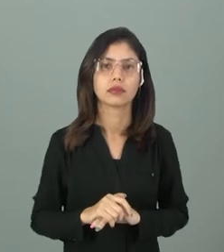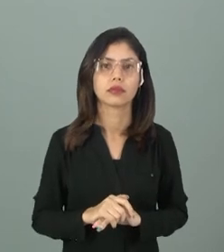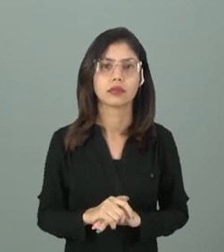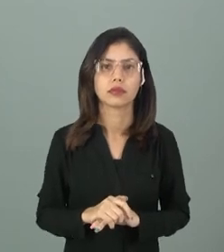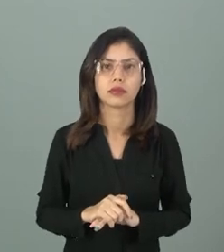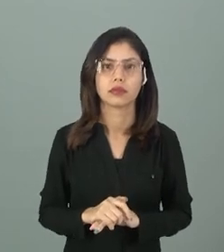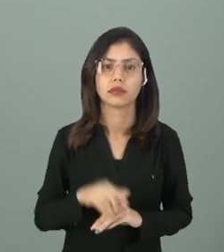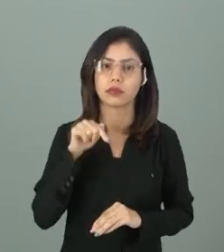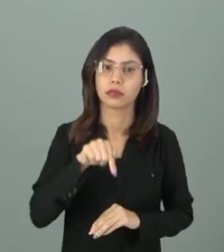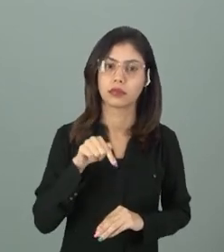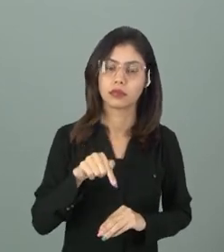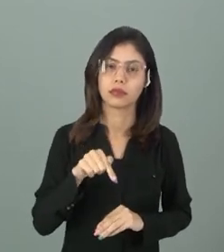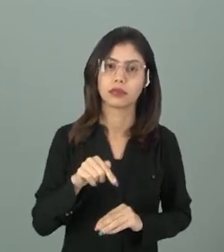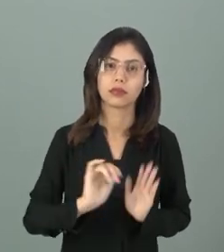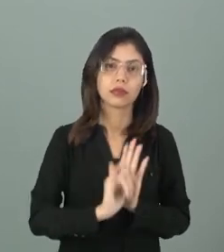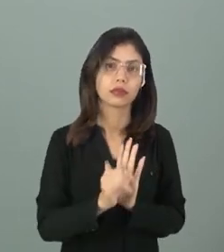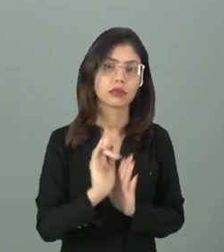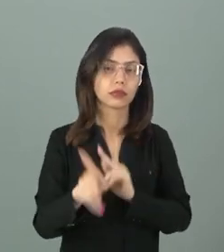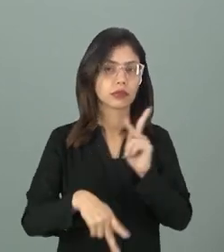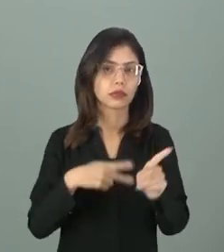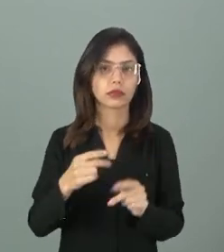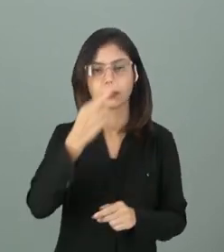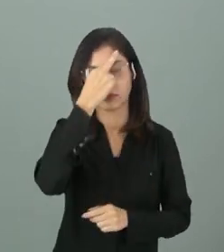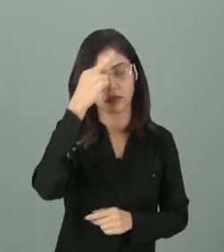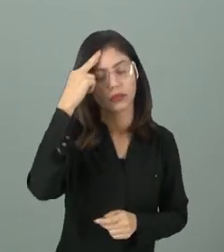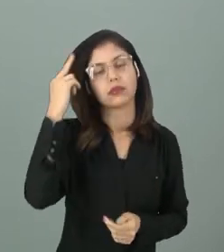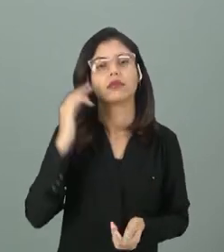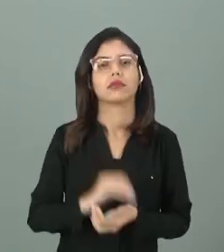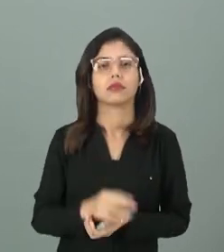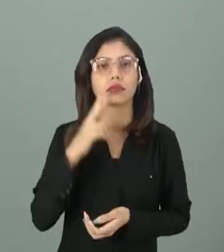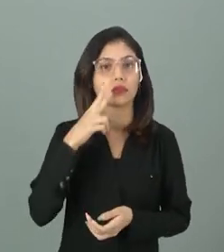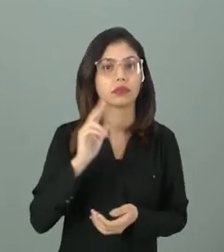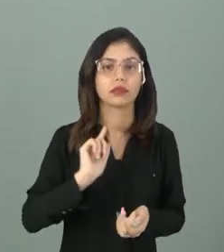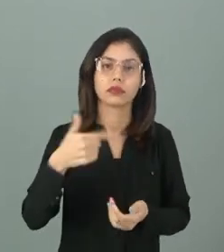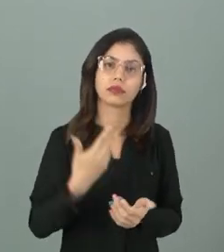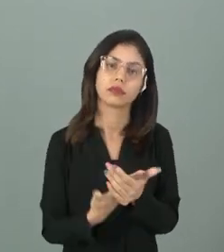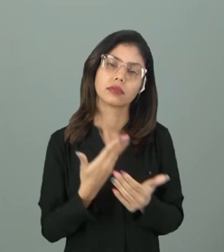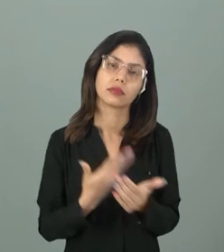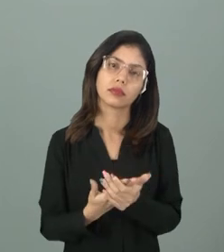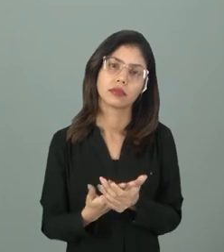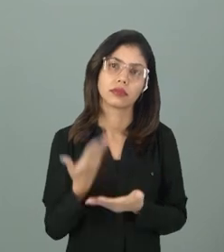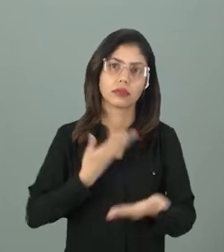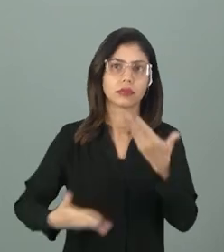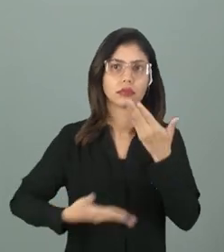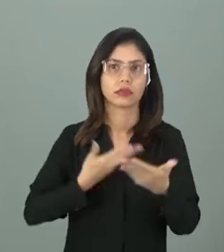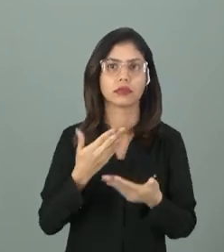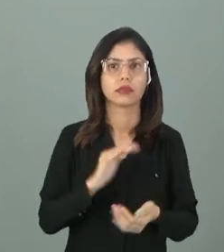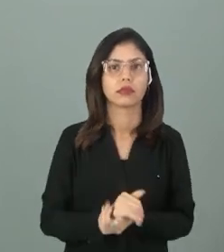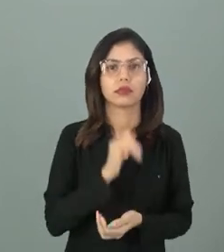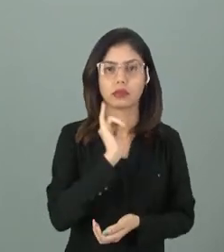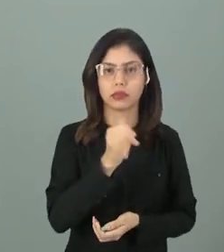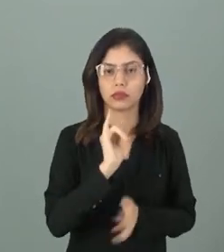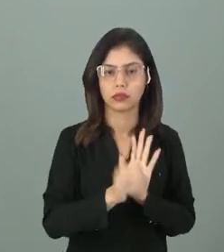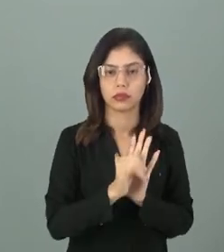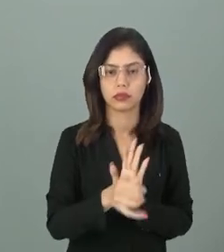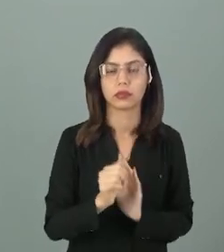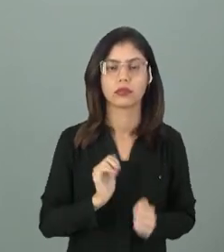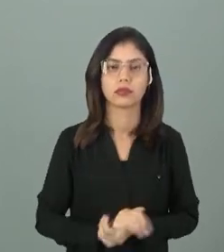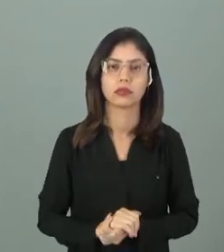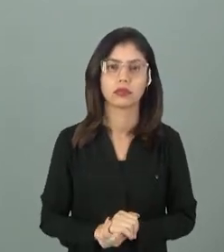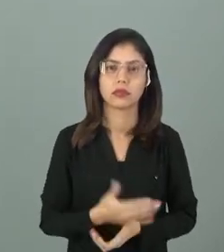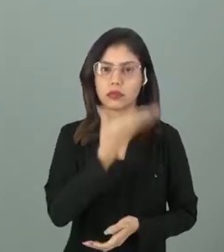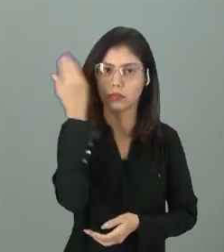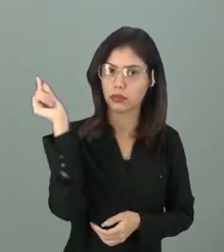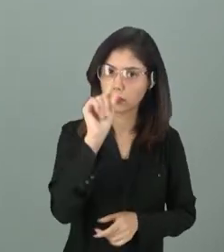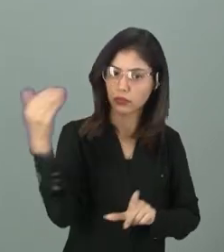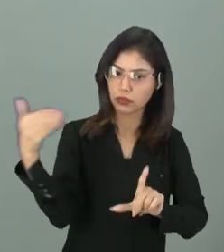E esse é o nosso conto popular de hoje a nossa história eu te vejo na próxima a gente vai compartilhar Outros Contos com vocês tá